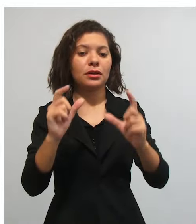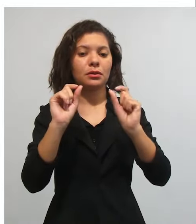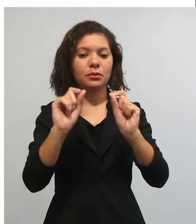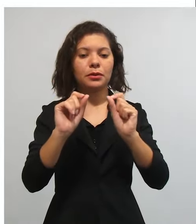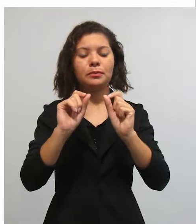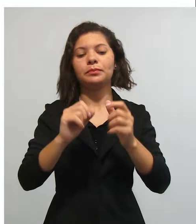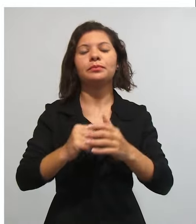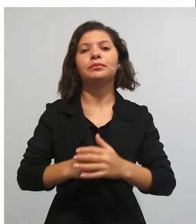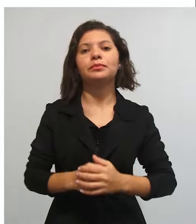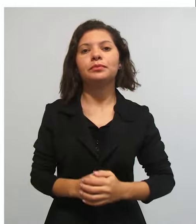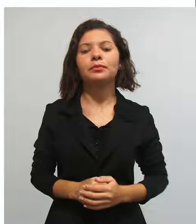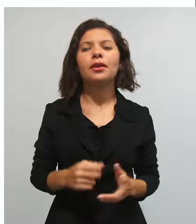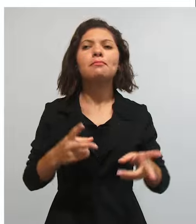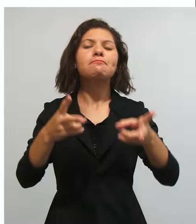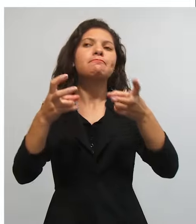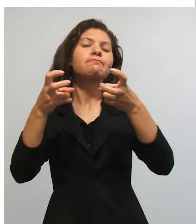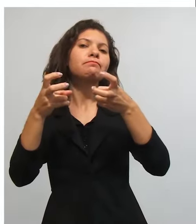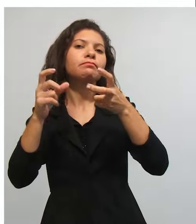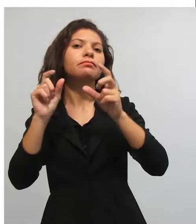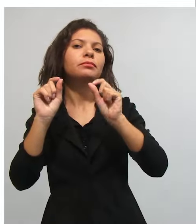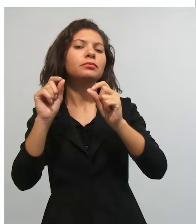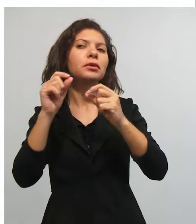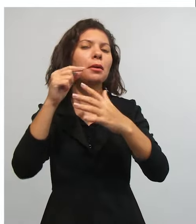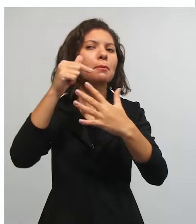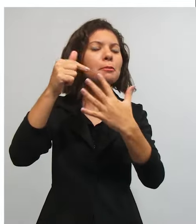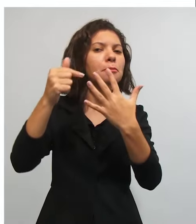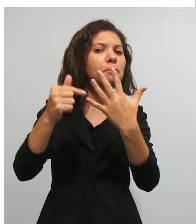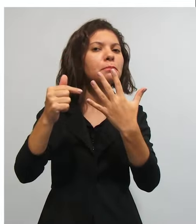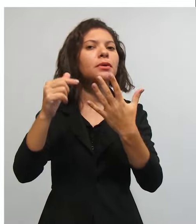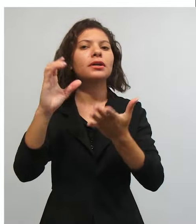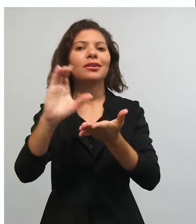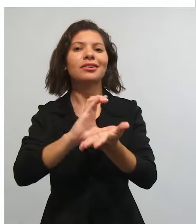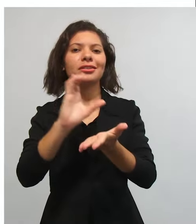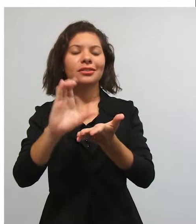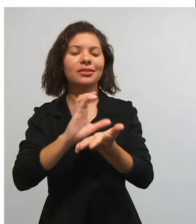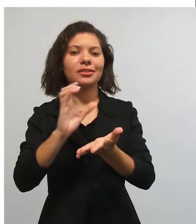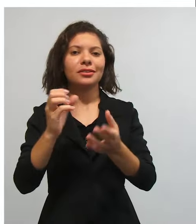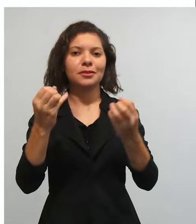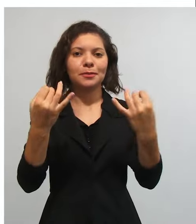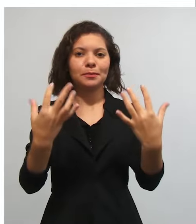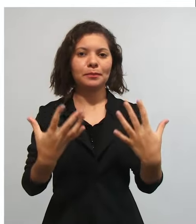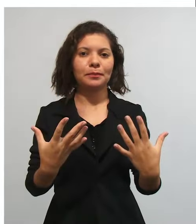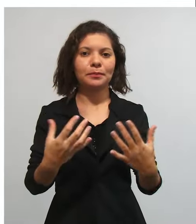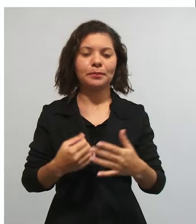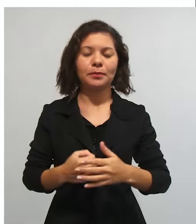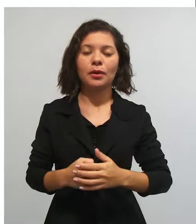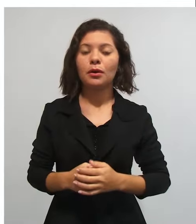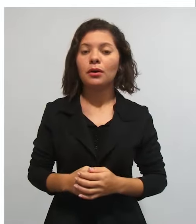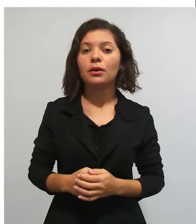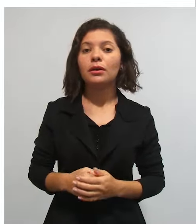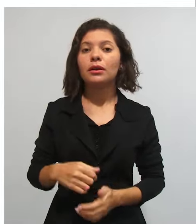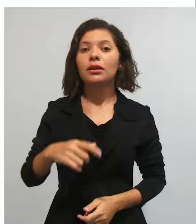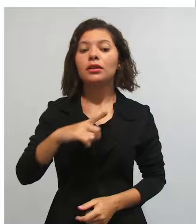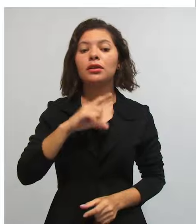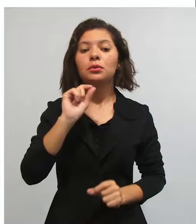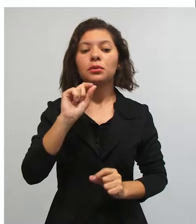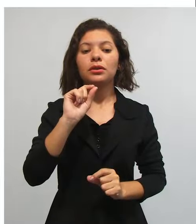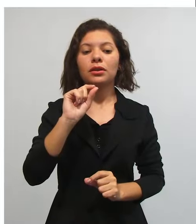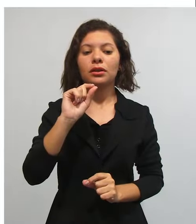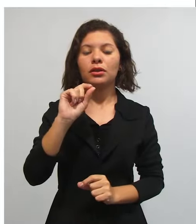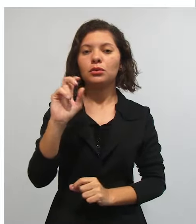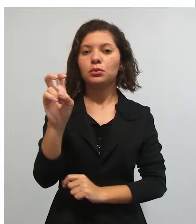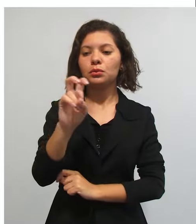desdobramento para identificação das peculiaridades da receita. Então, a gente tem do 5º e no